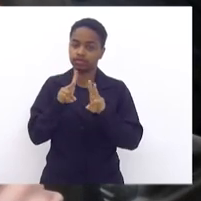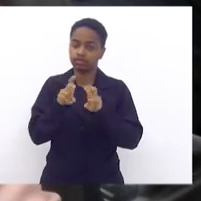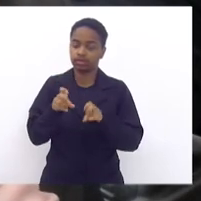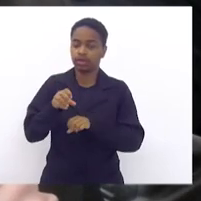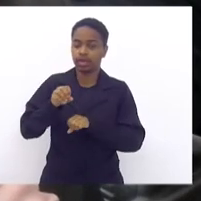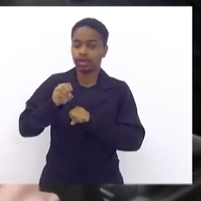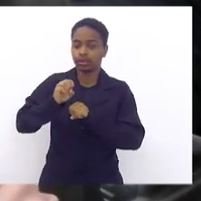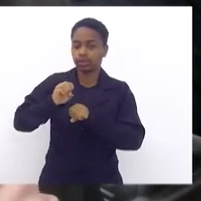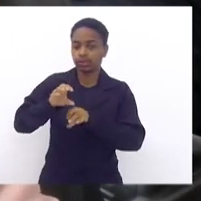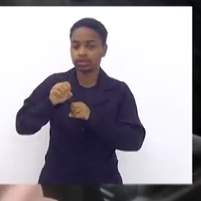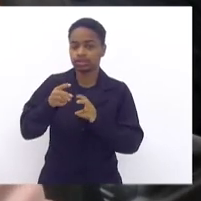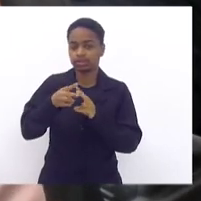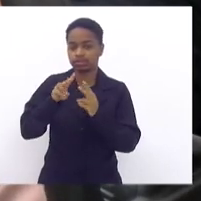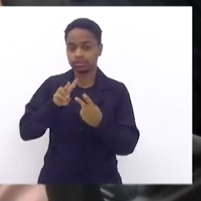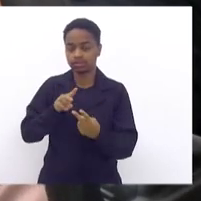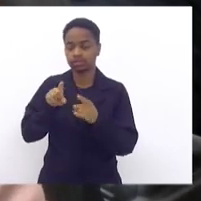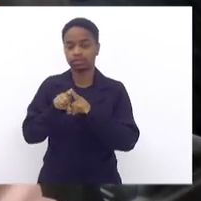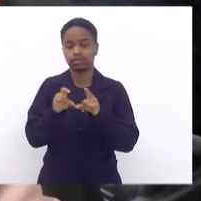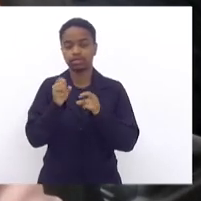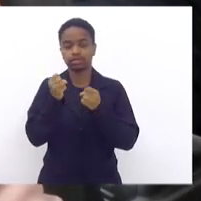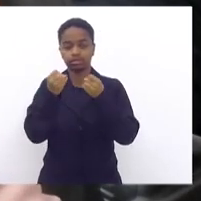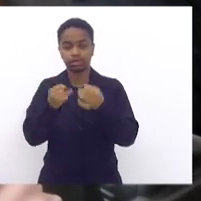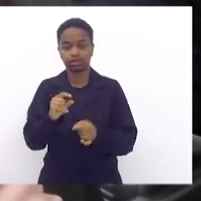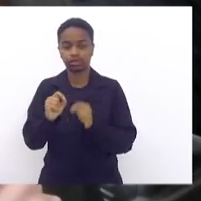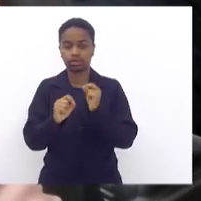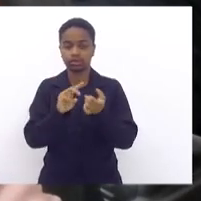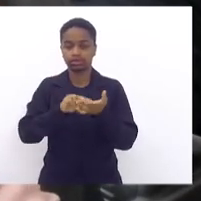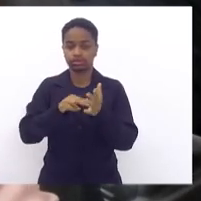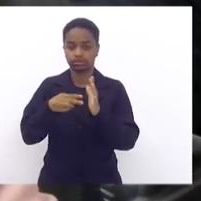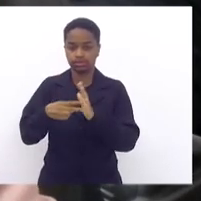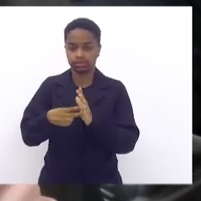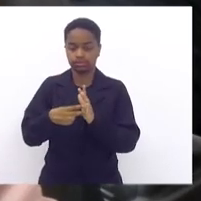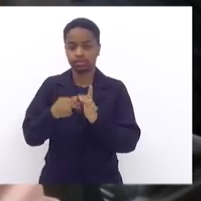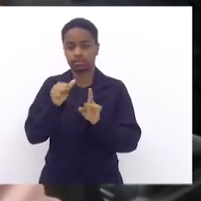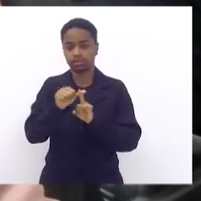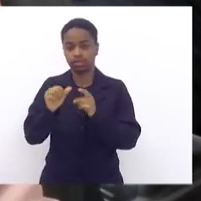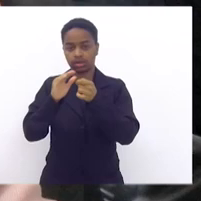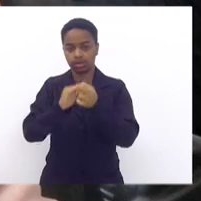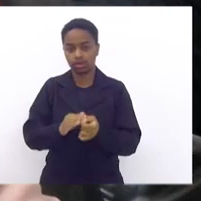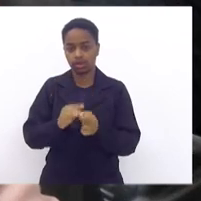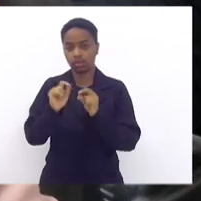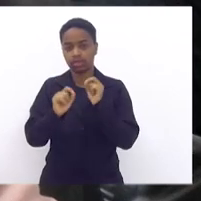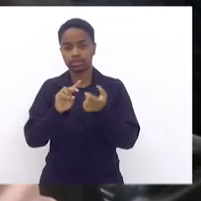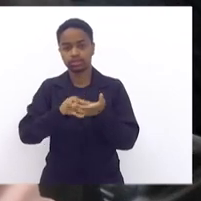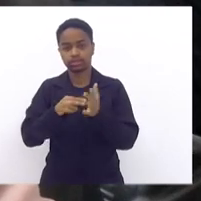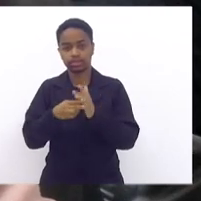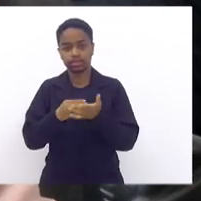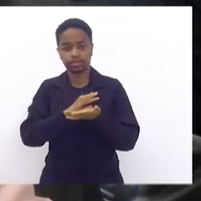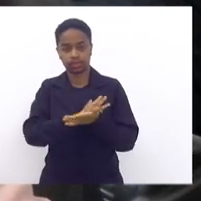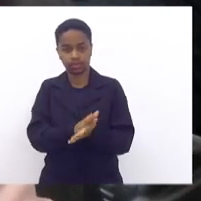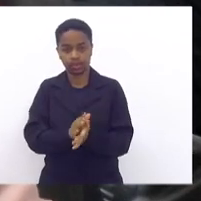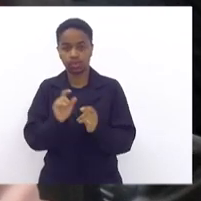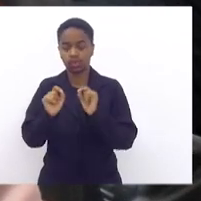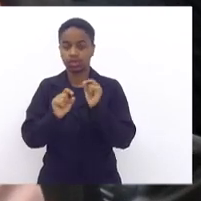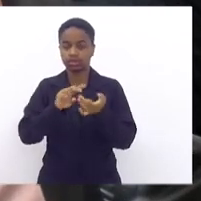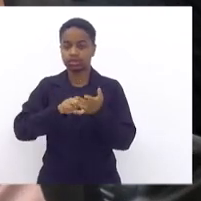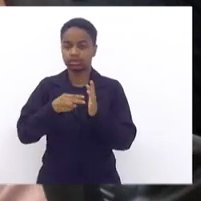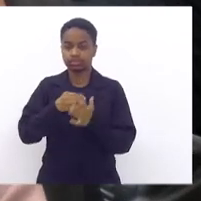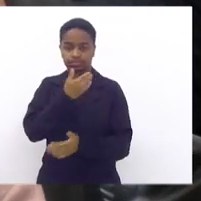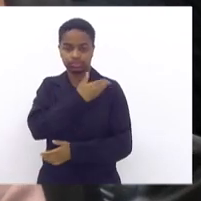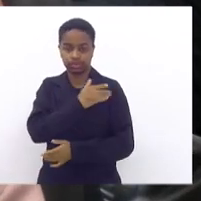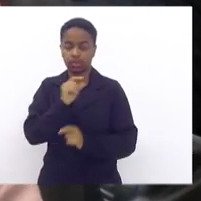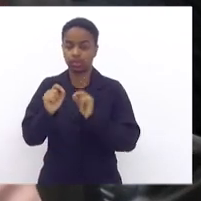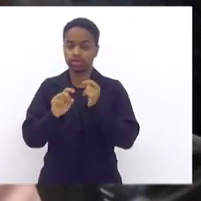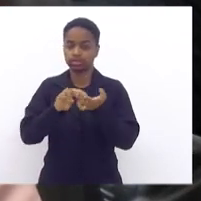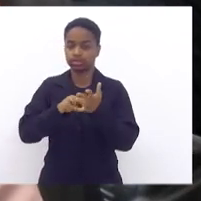mesmo, explicando o que é misoginia, explicando o que é preconceito, o que é discriminação, o que é o